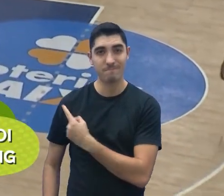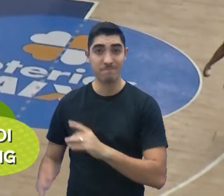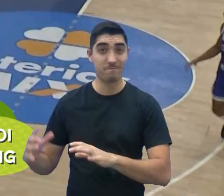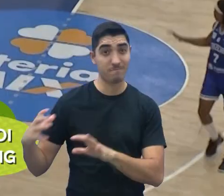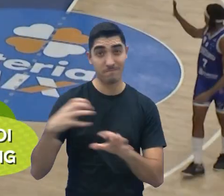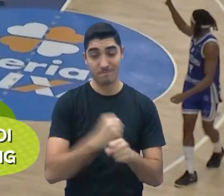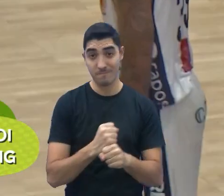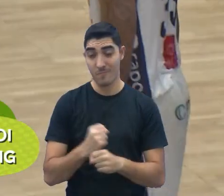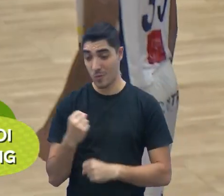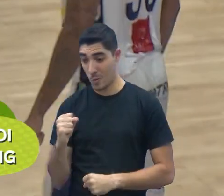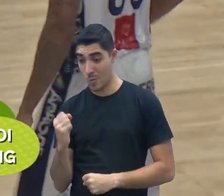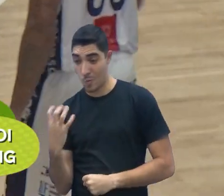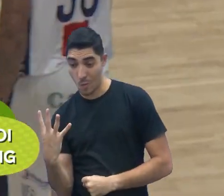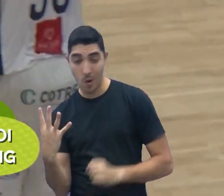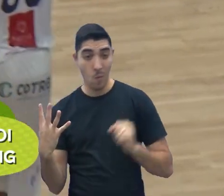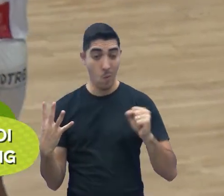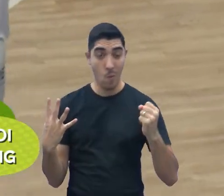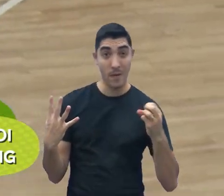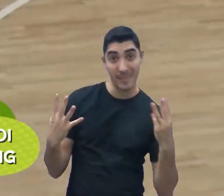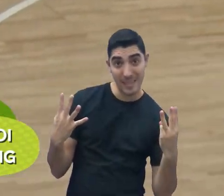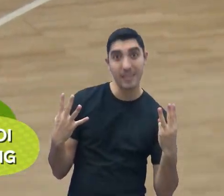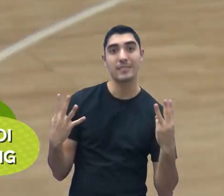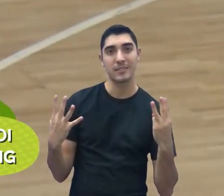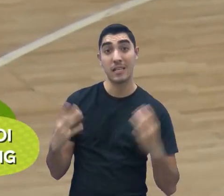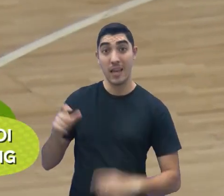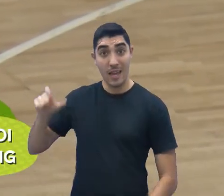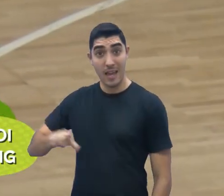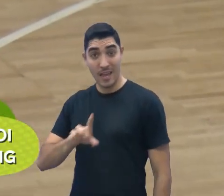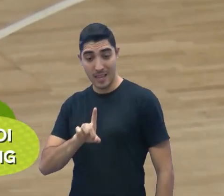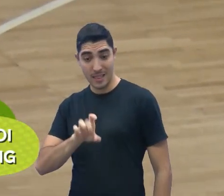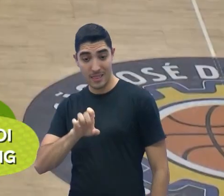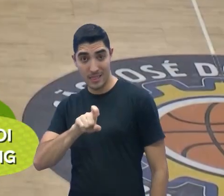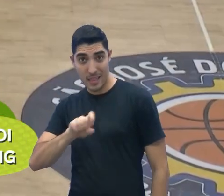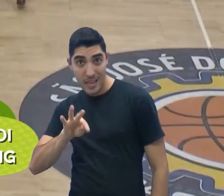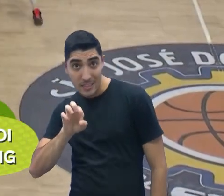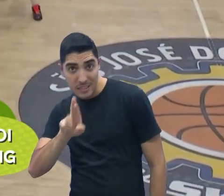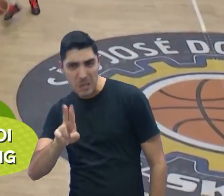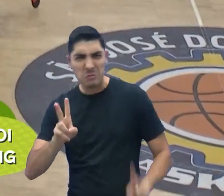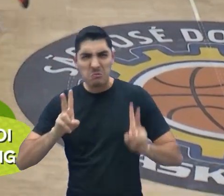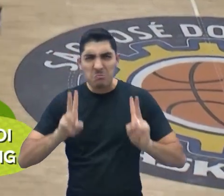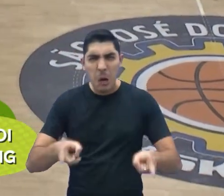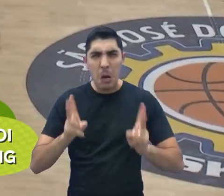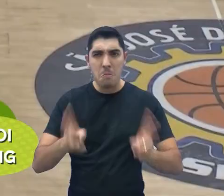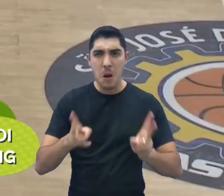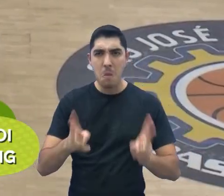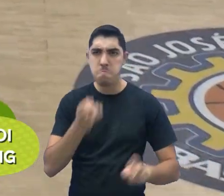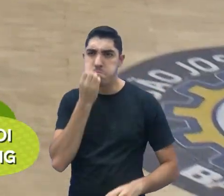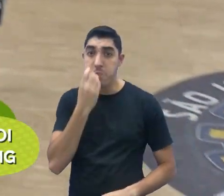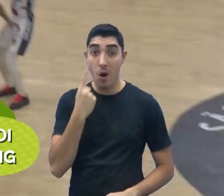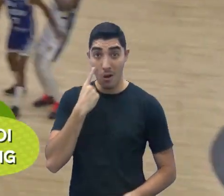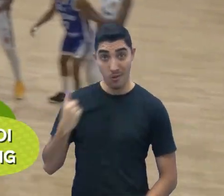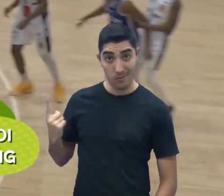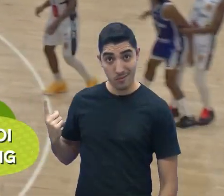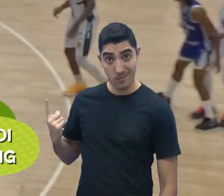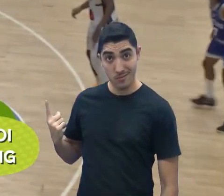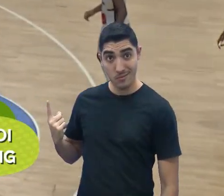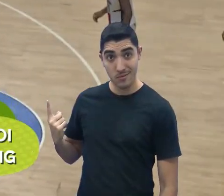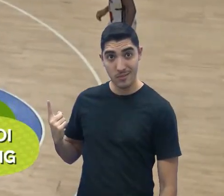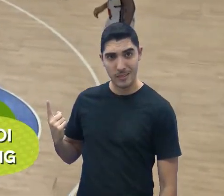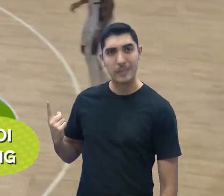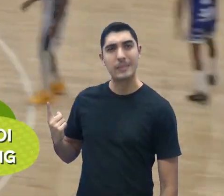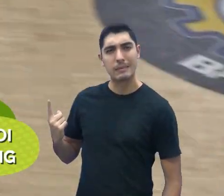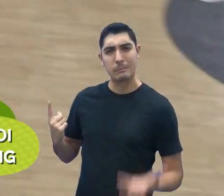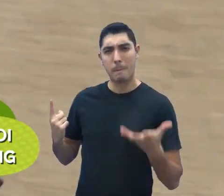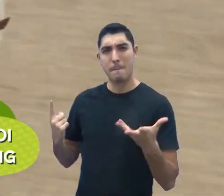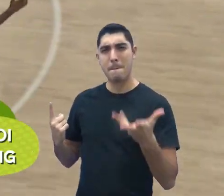84-83 para o São José. O show de Dexter McClanahan continuou. De muito longe acertou esse